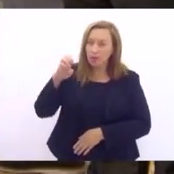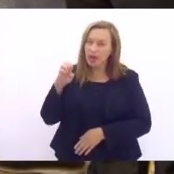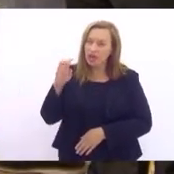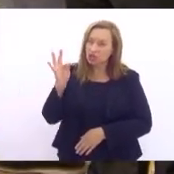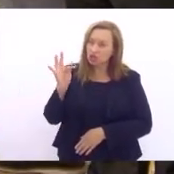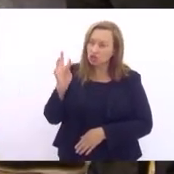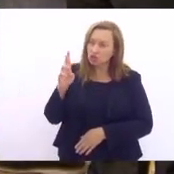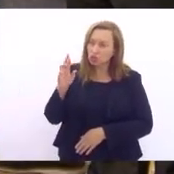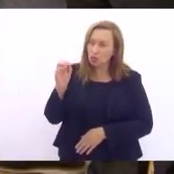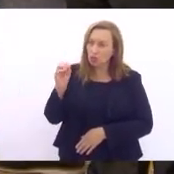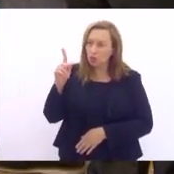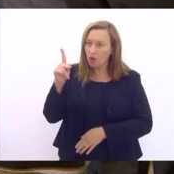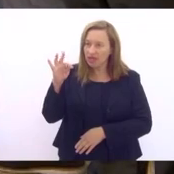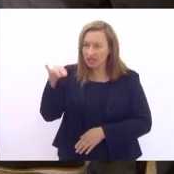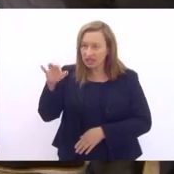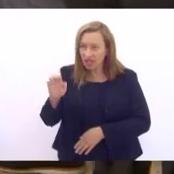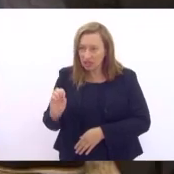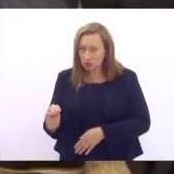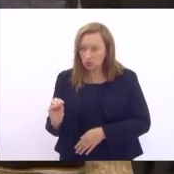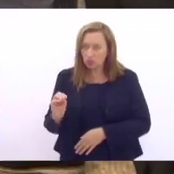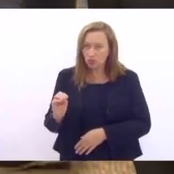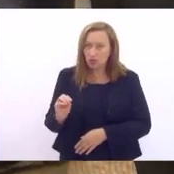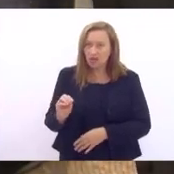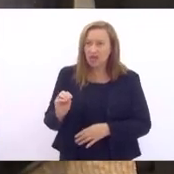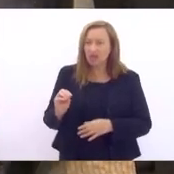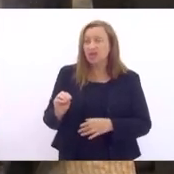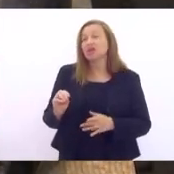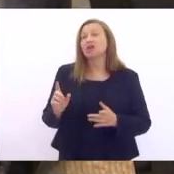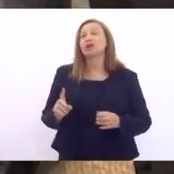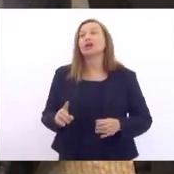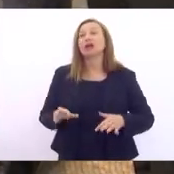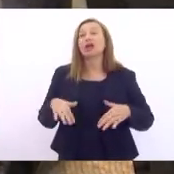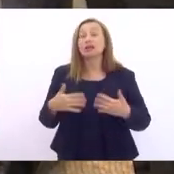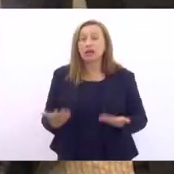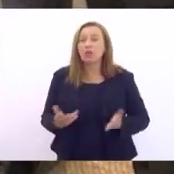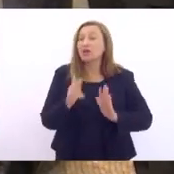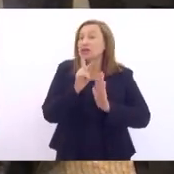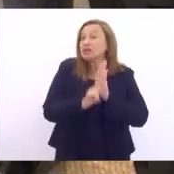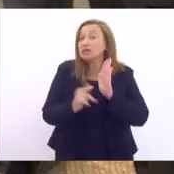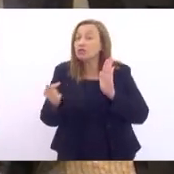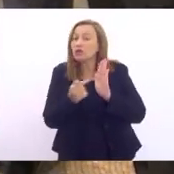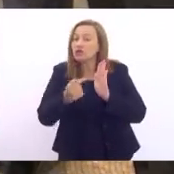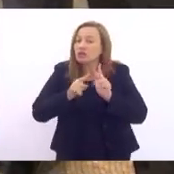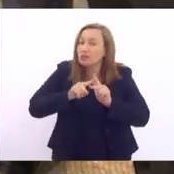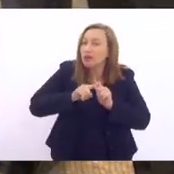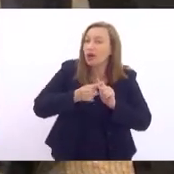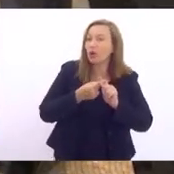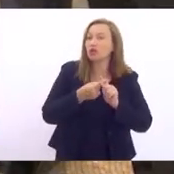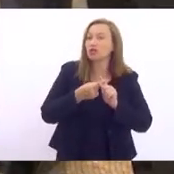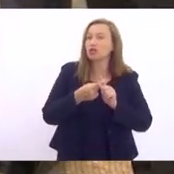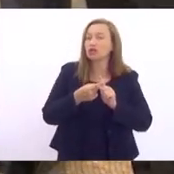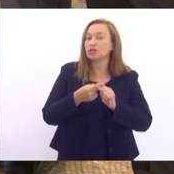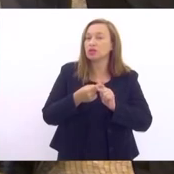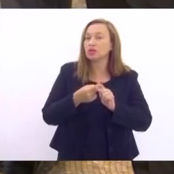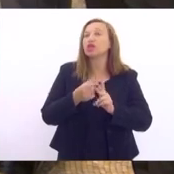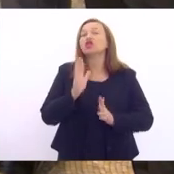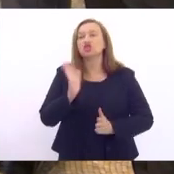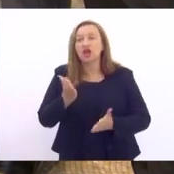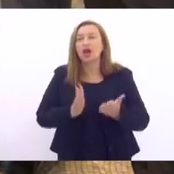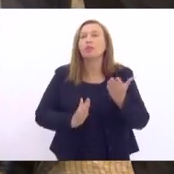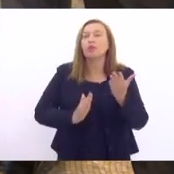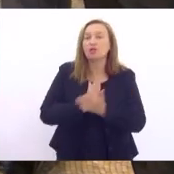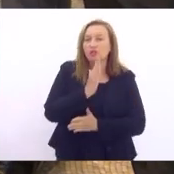naquela região. Esse projeto, ele veio para corrigir. Até porque eu já aprovei um projeto ano